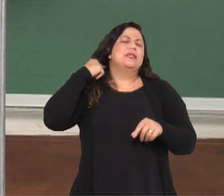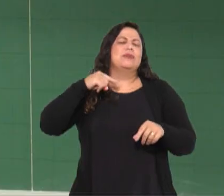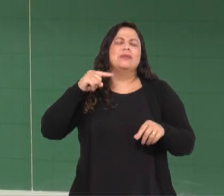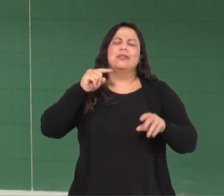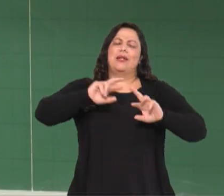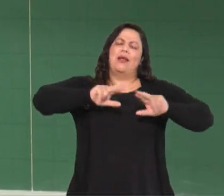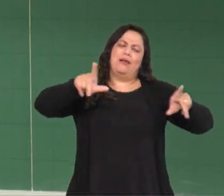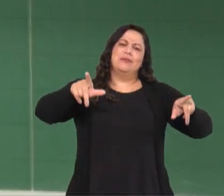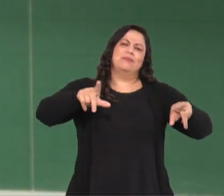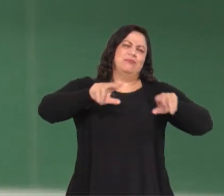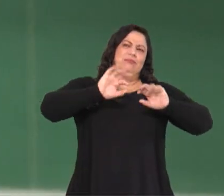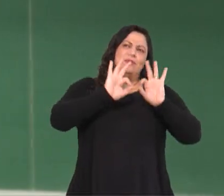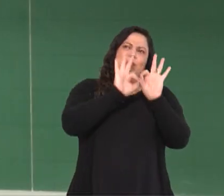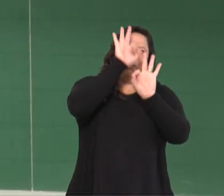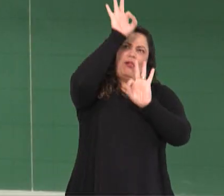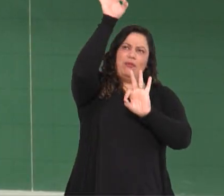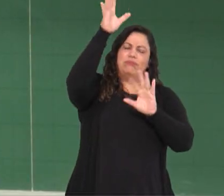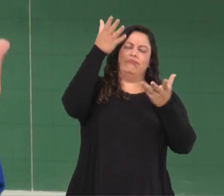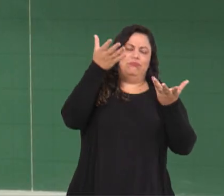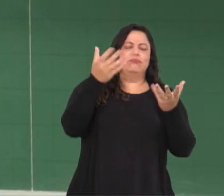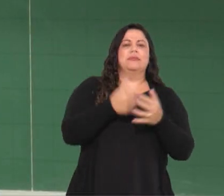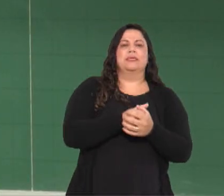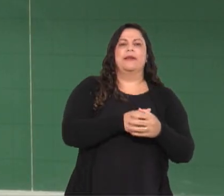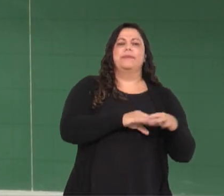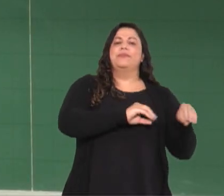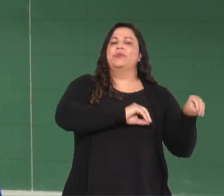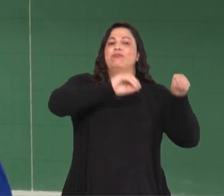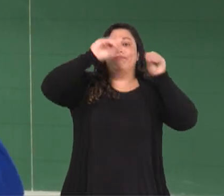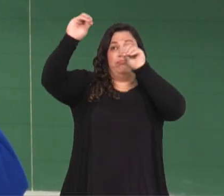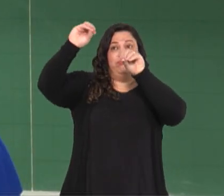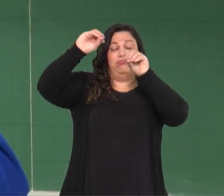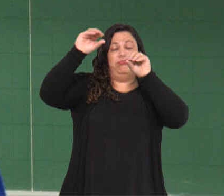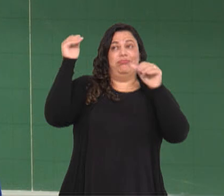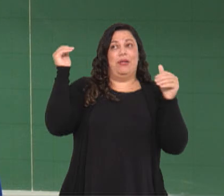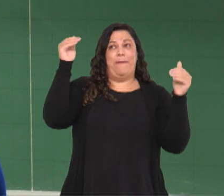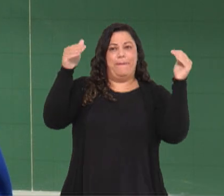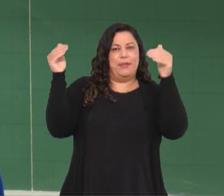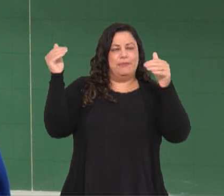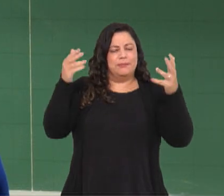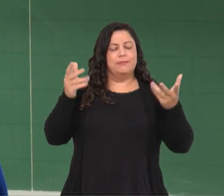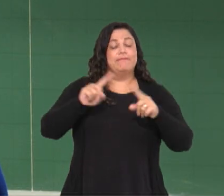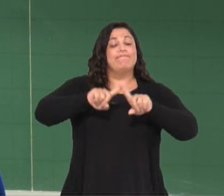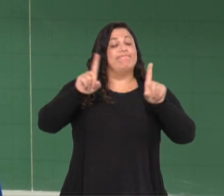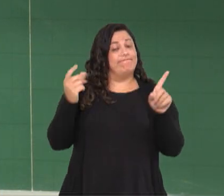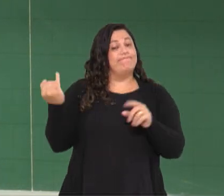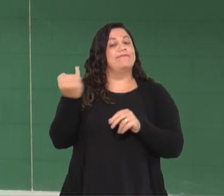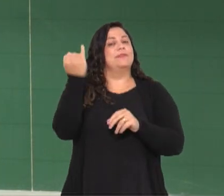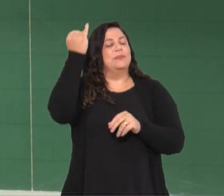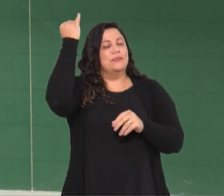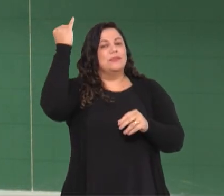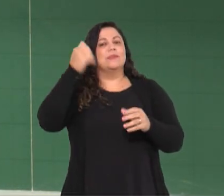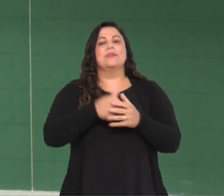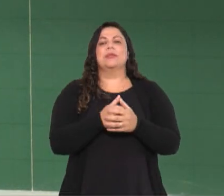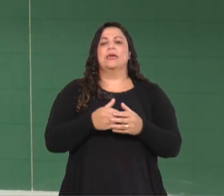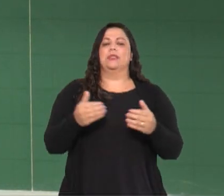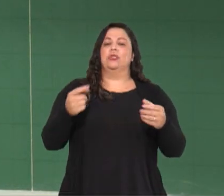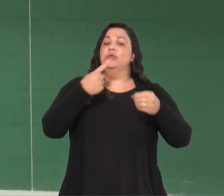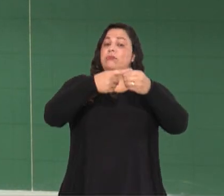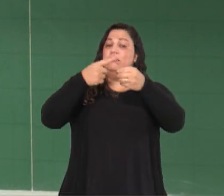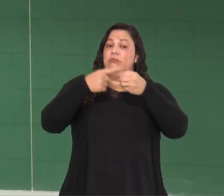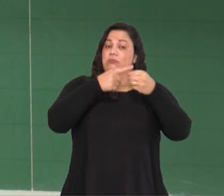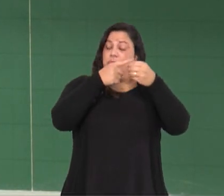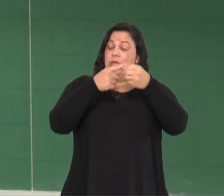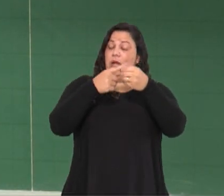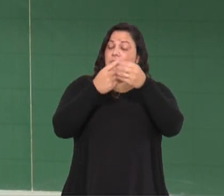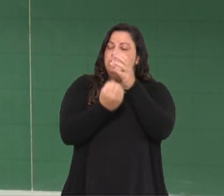dessa exploração. Mas ela foi importante para que o litoral do Paraná ali fosse povoado, né? Surgindo cidades importantes,